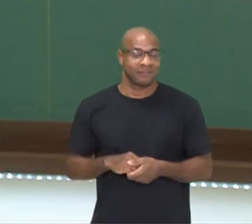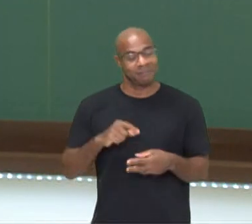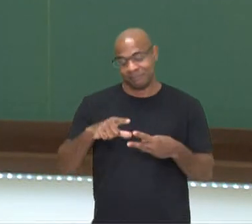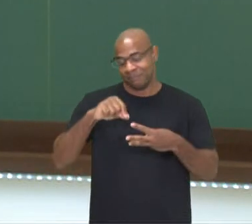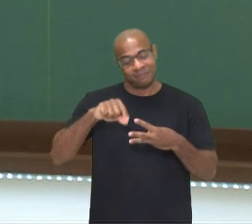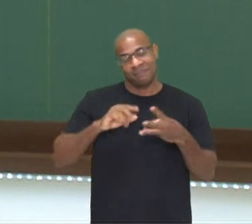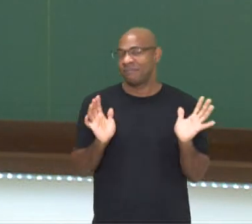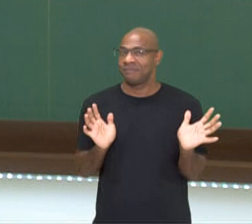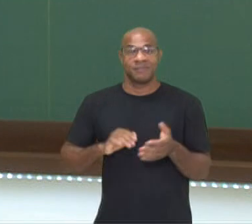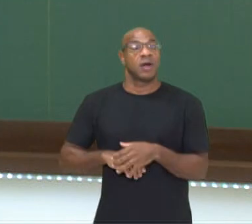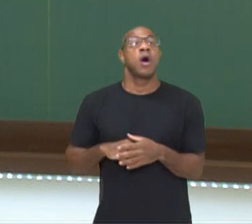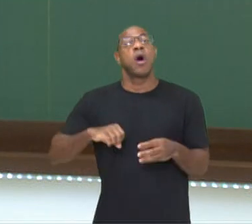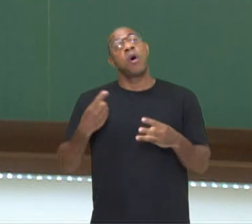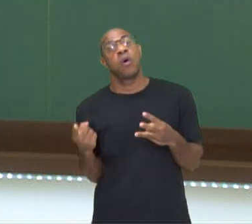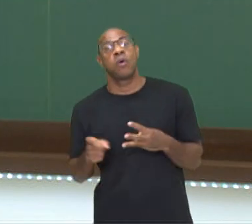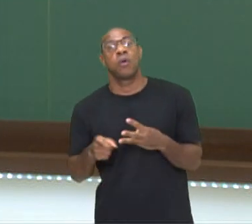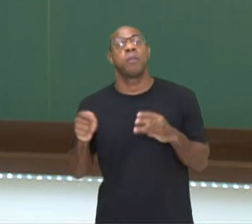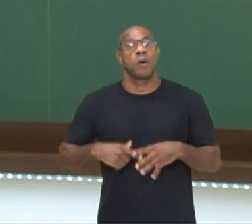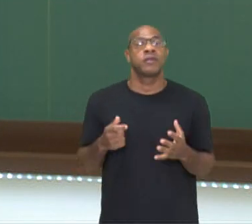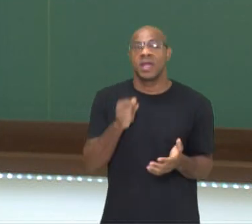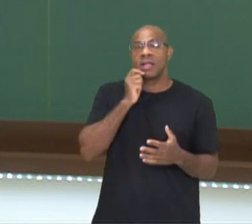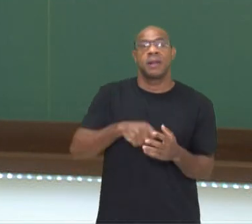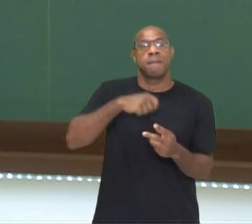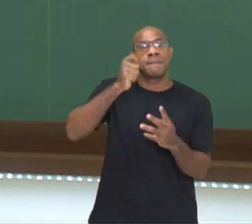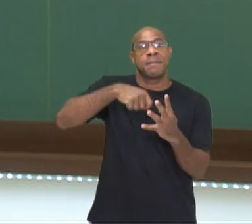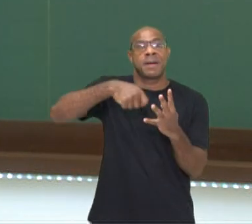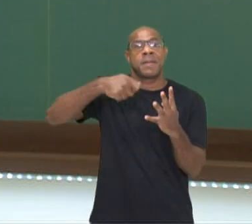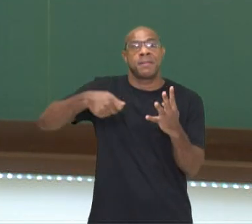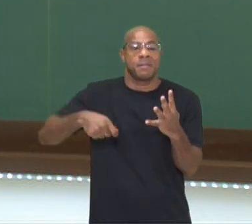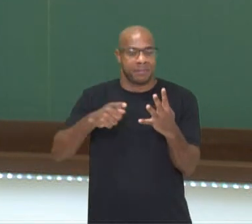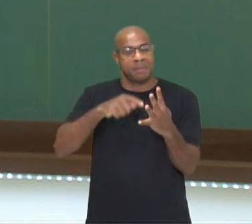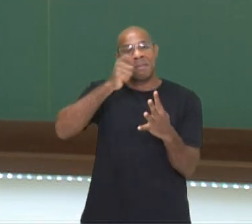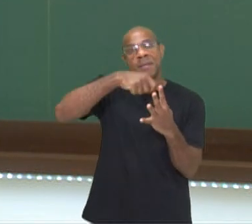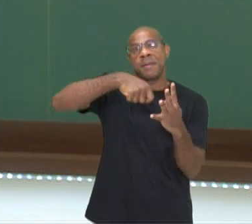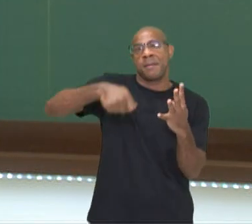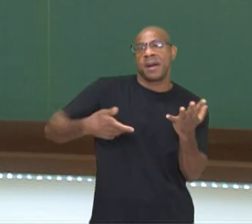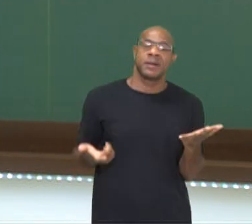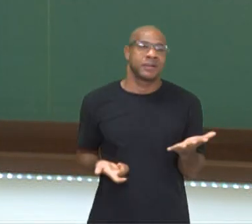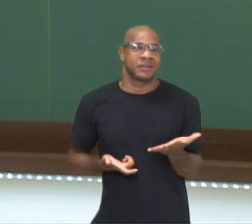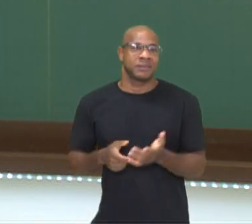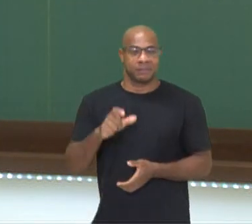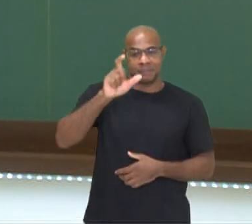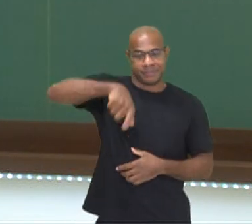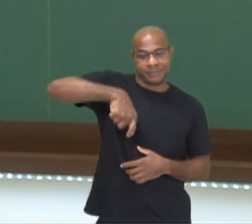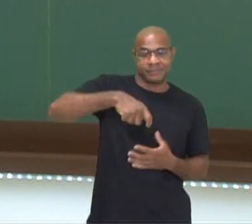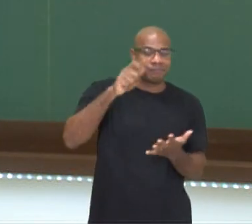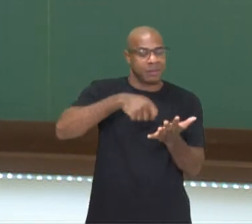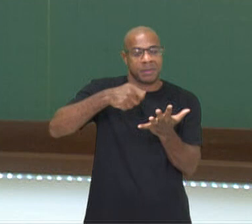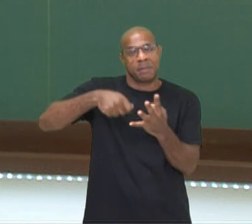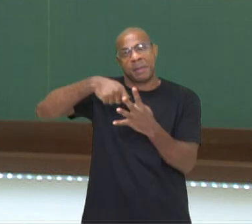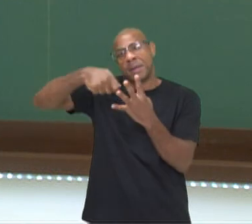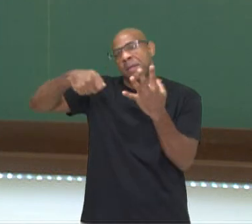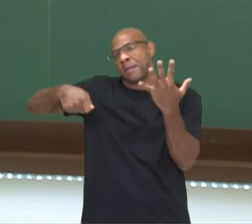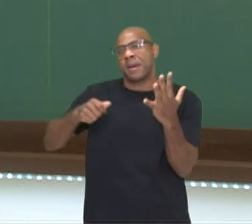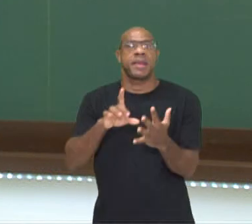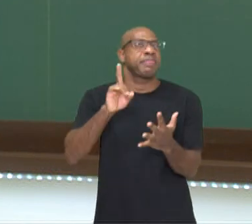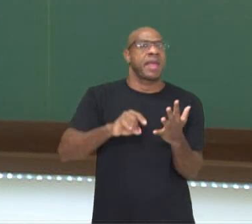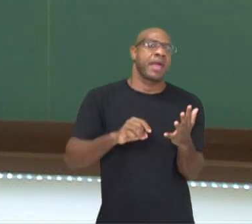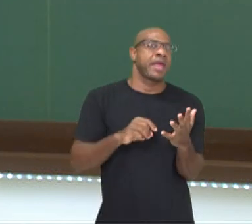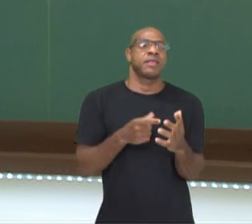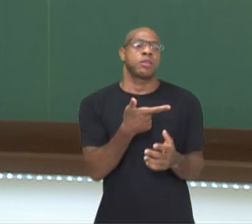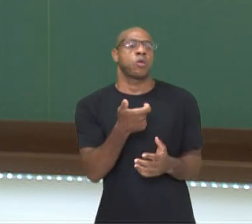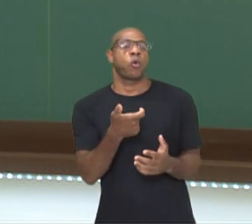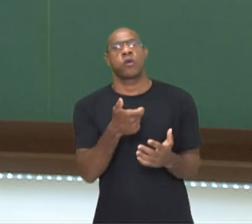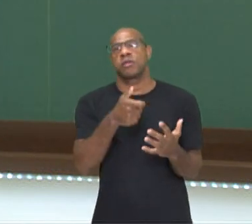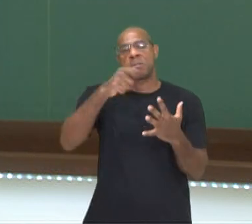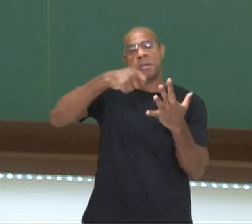opções. Ou você pode financiar a sua compra, vou lá e passo o cartão, certo? Muito prático, muito rápido